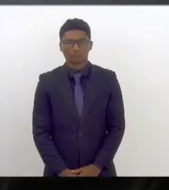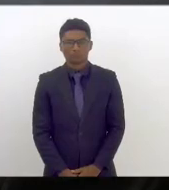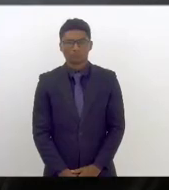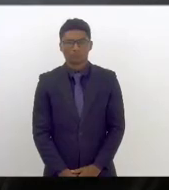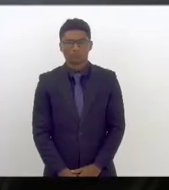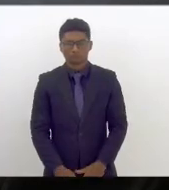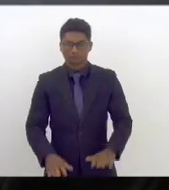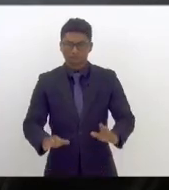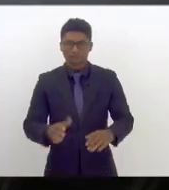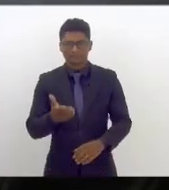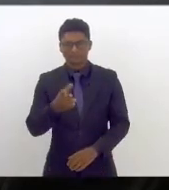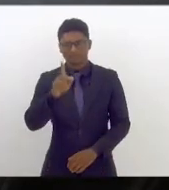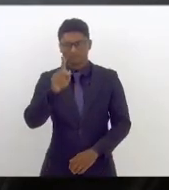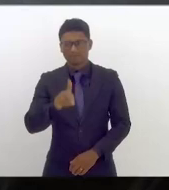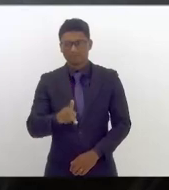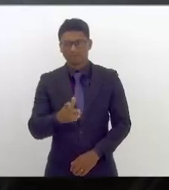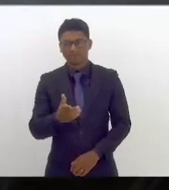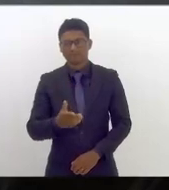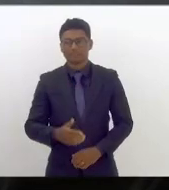Presidente,